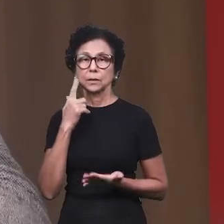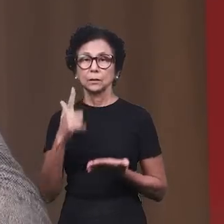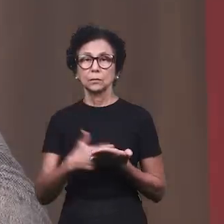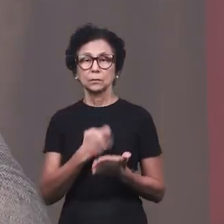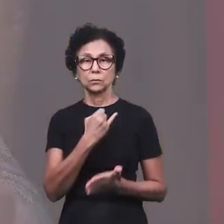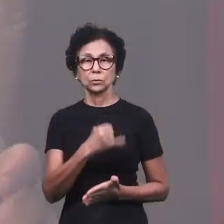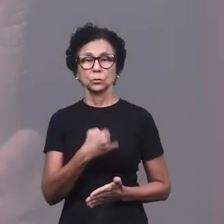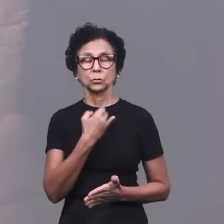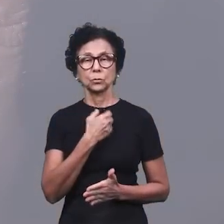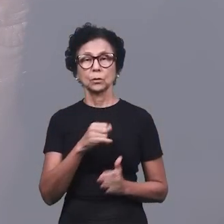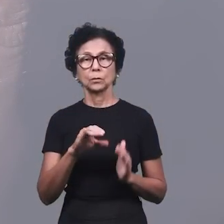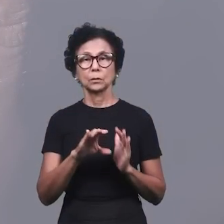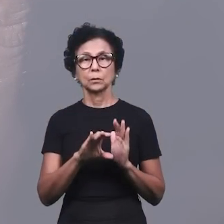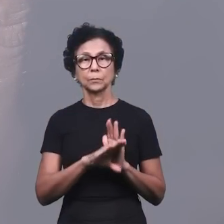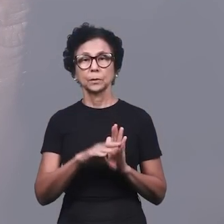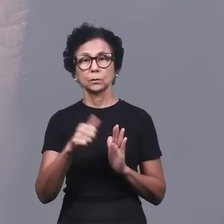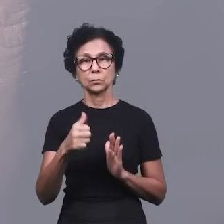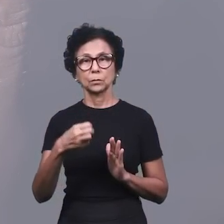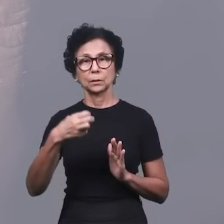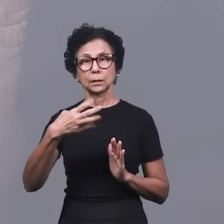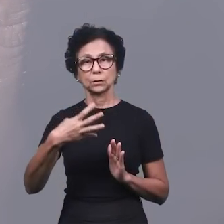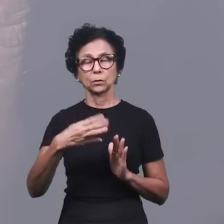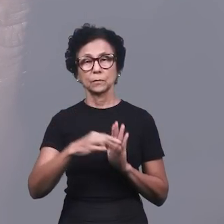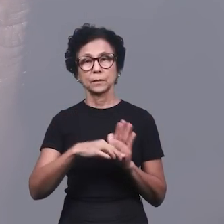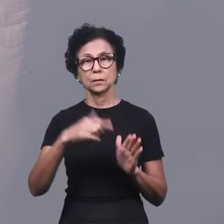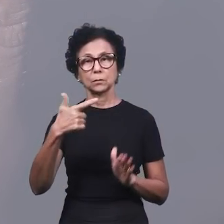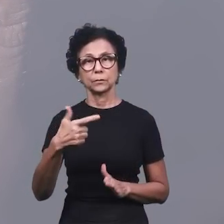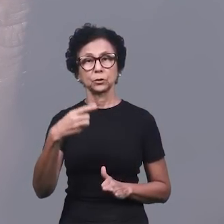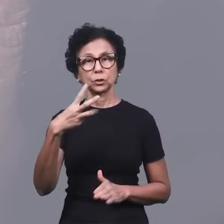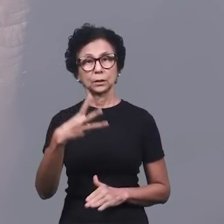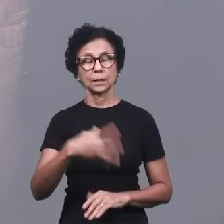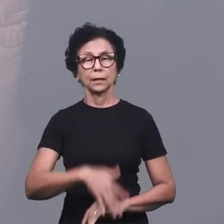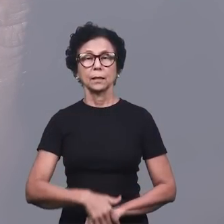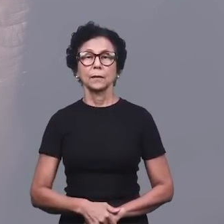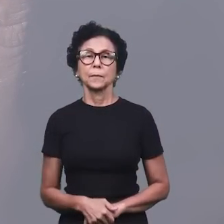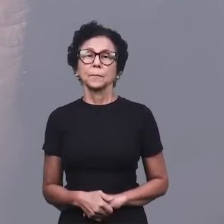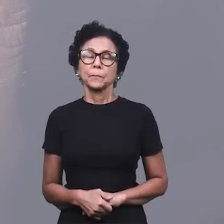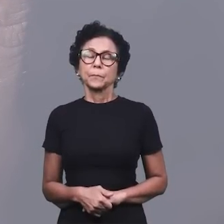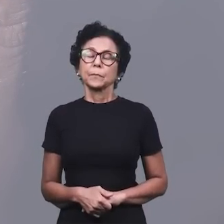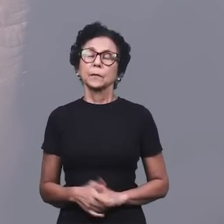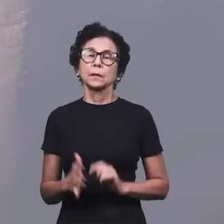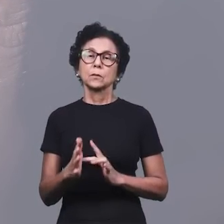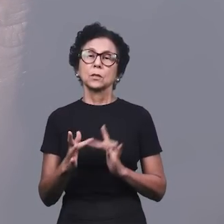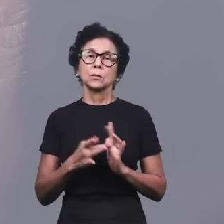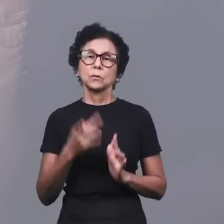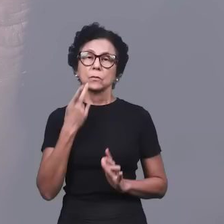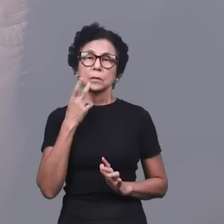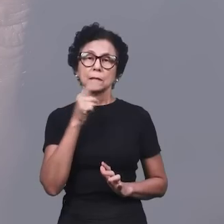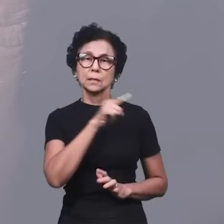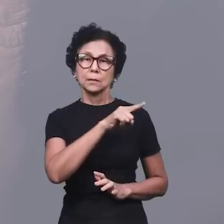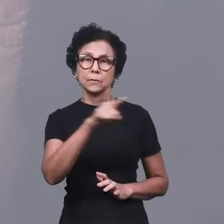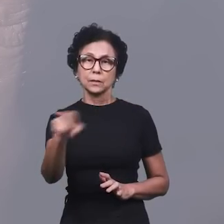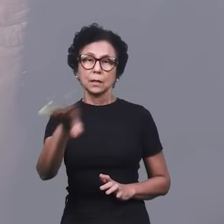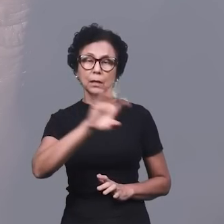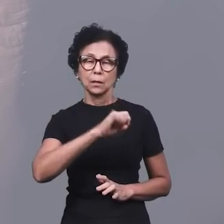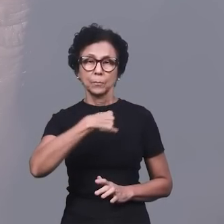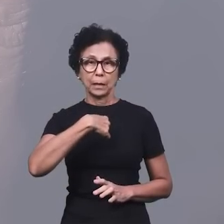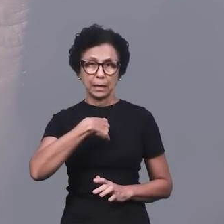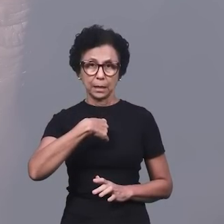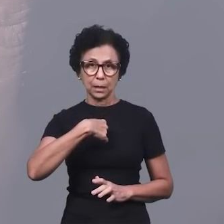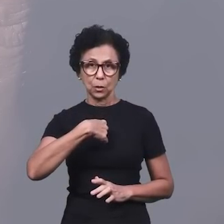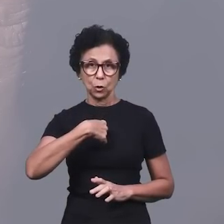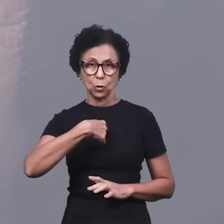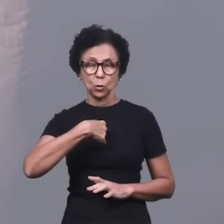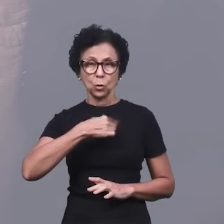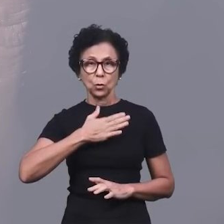23, quando Jesus respondeu e disse-lhe: se alguém me ama, guardará a minha palavra, e meu